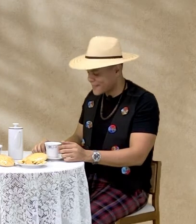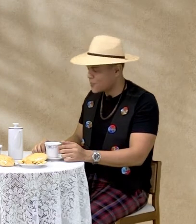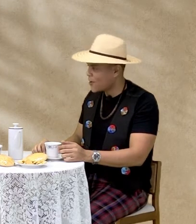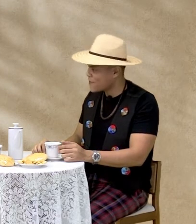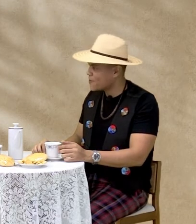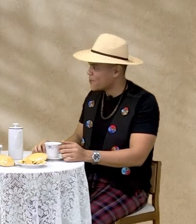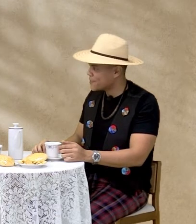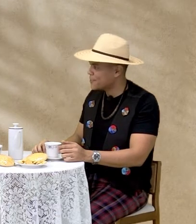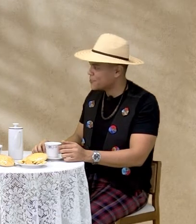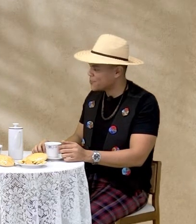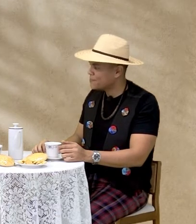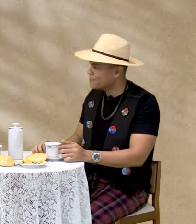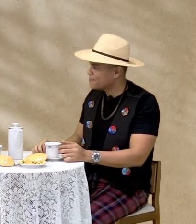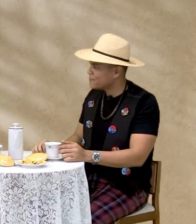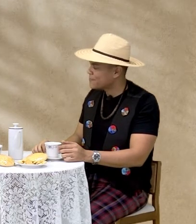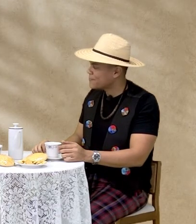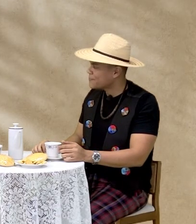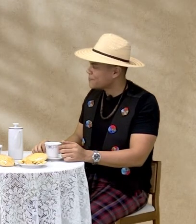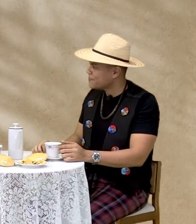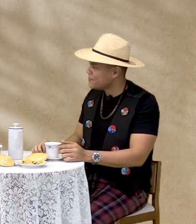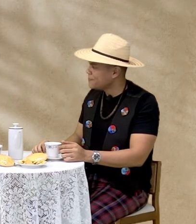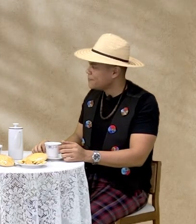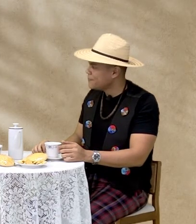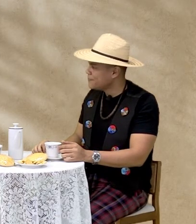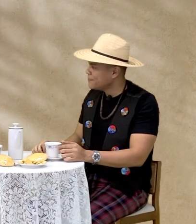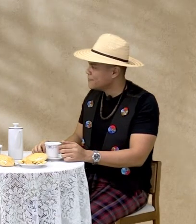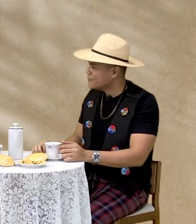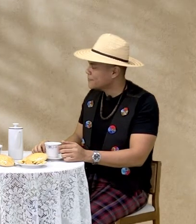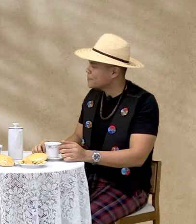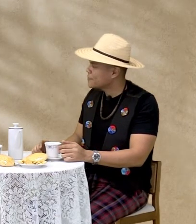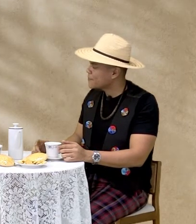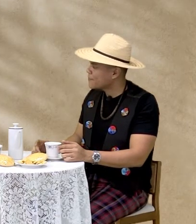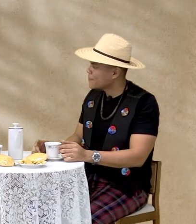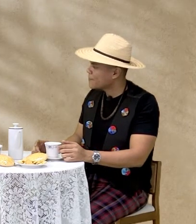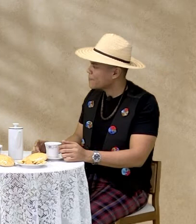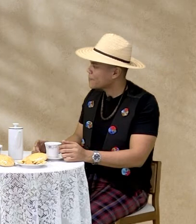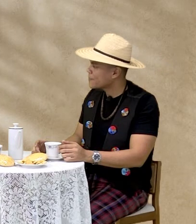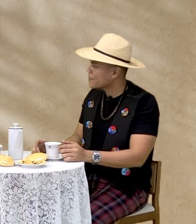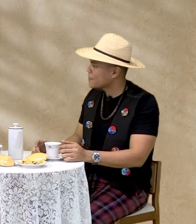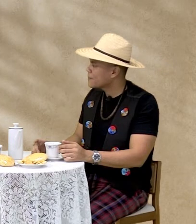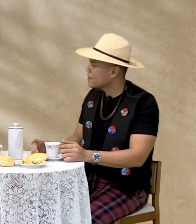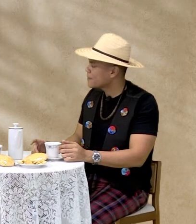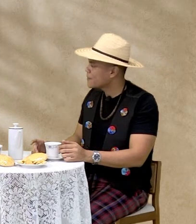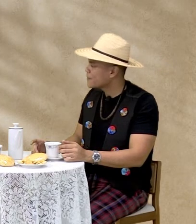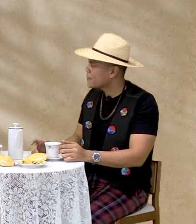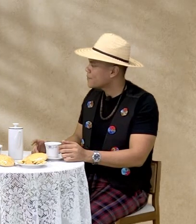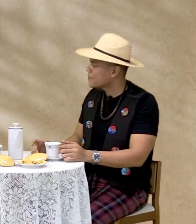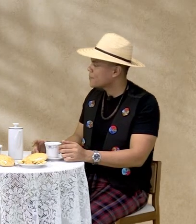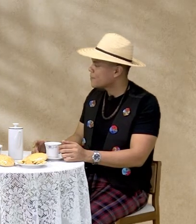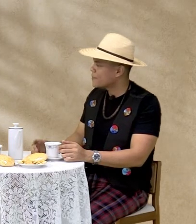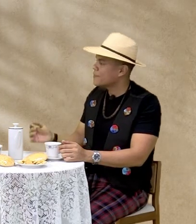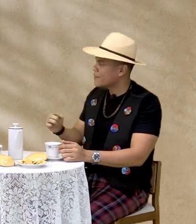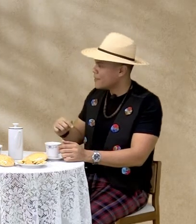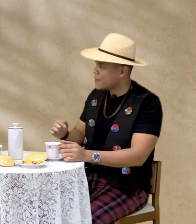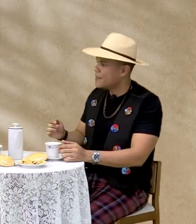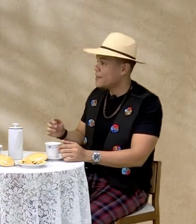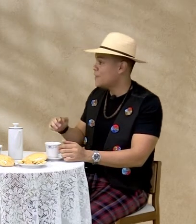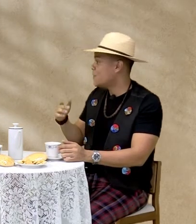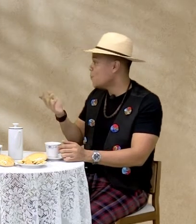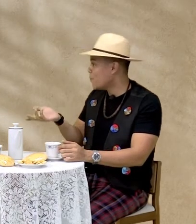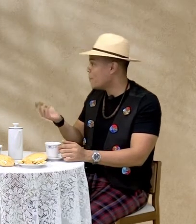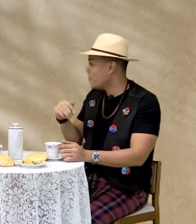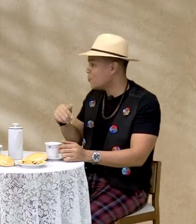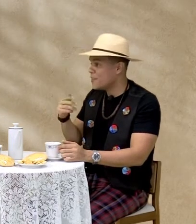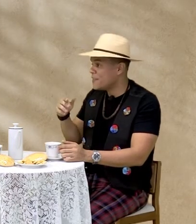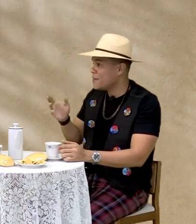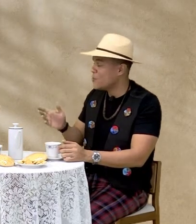a volta do mundo, voltas, né? Não é? Que daqui a pouco perceberam que era a moça. A moça pobrezinha. Que